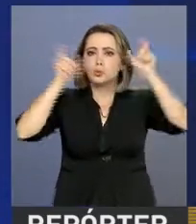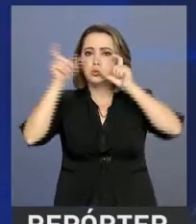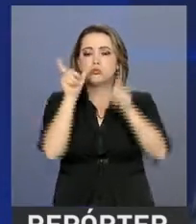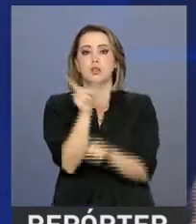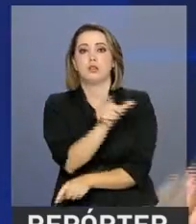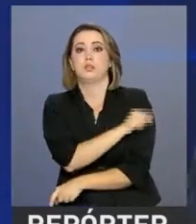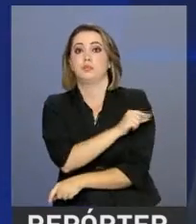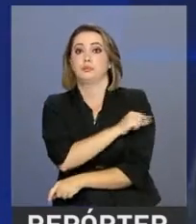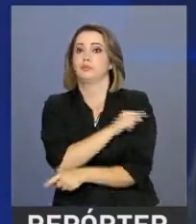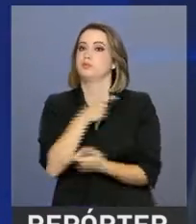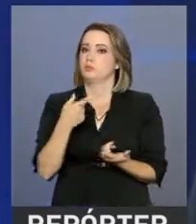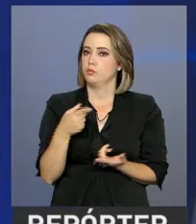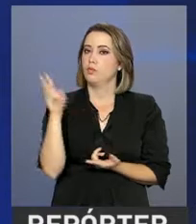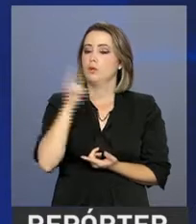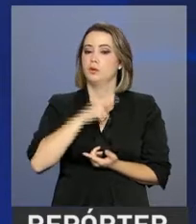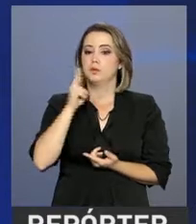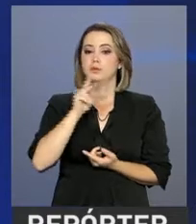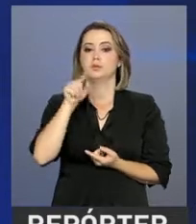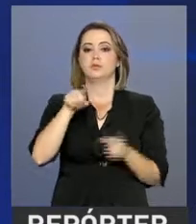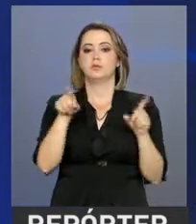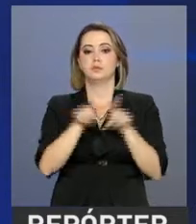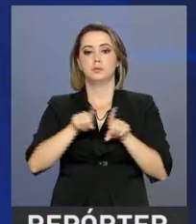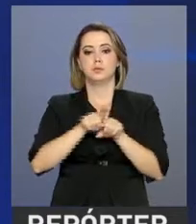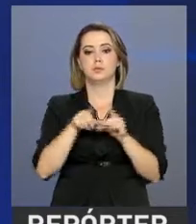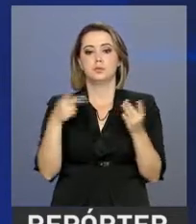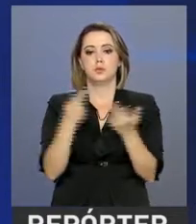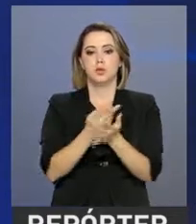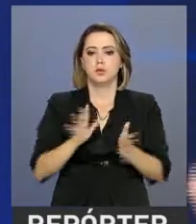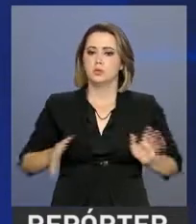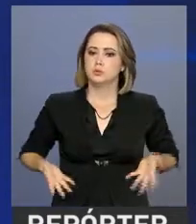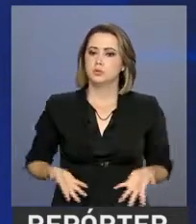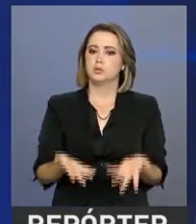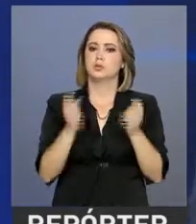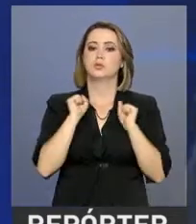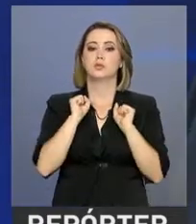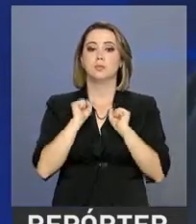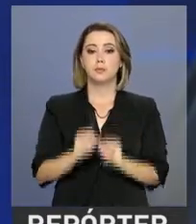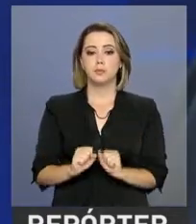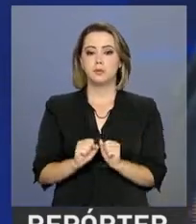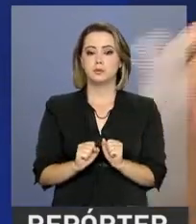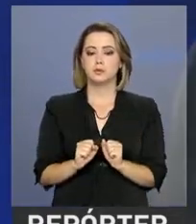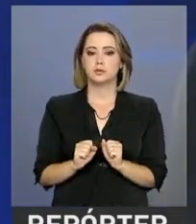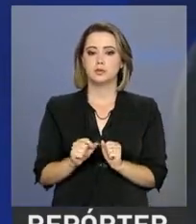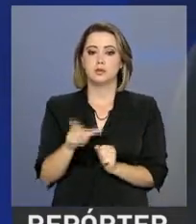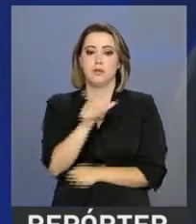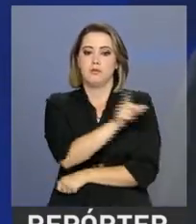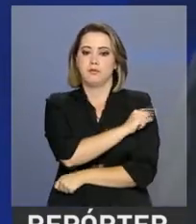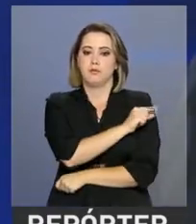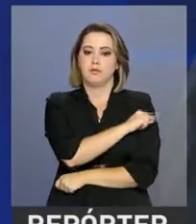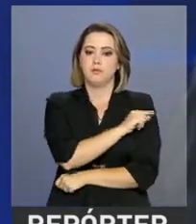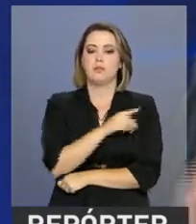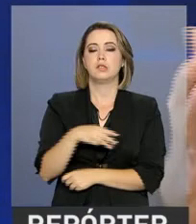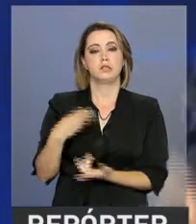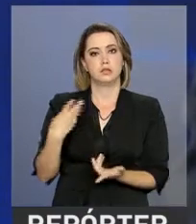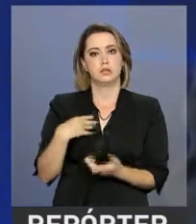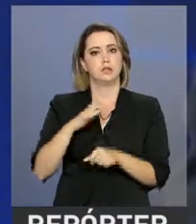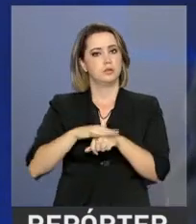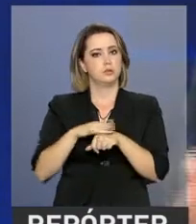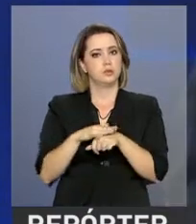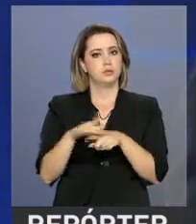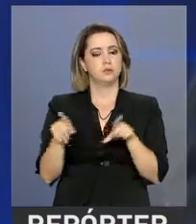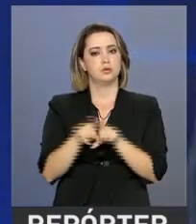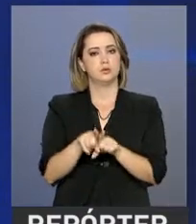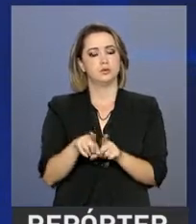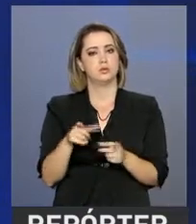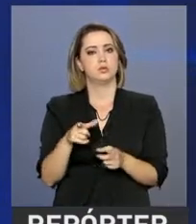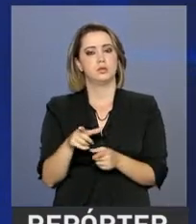então isso também vai ser um fator incentivador para que costa tá assinando amenize se vacinando